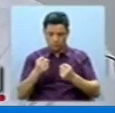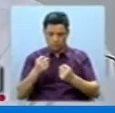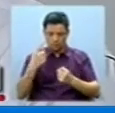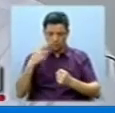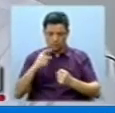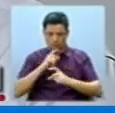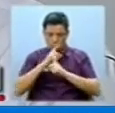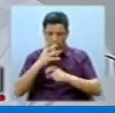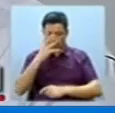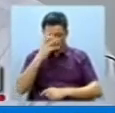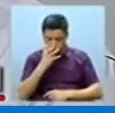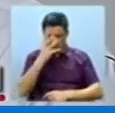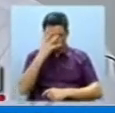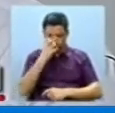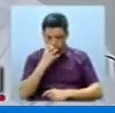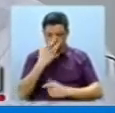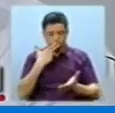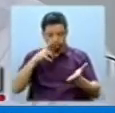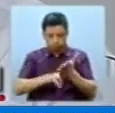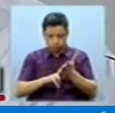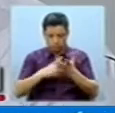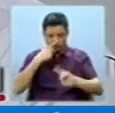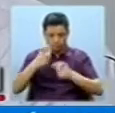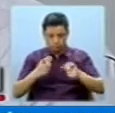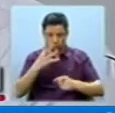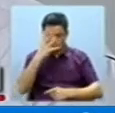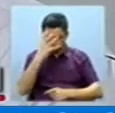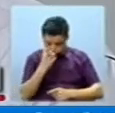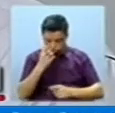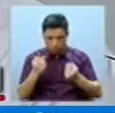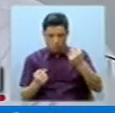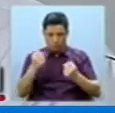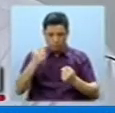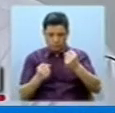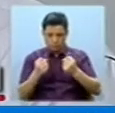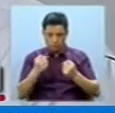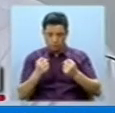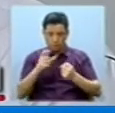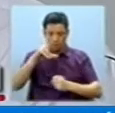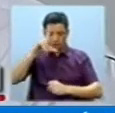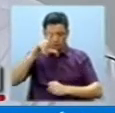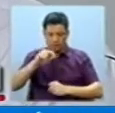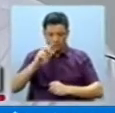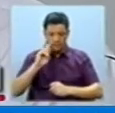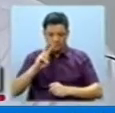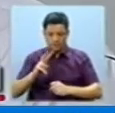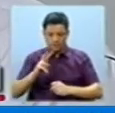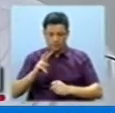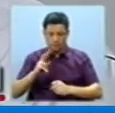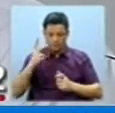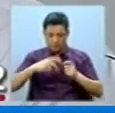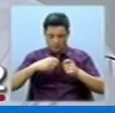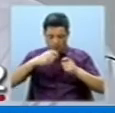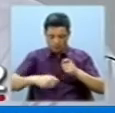alertas de adormecimento reais, as pessoas adormecem ao volante, e detectamos imensas quilómetros